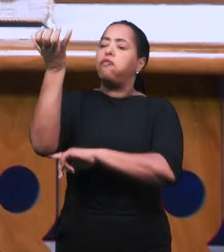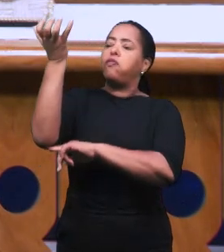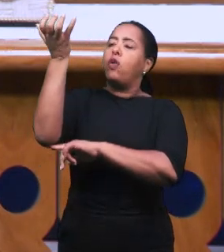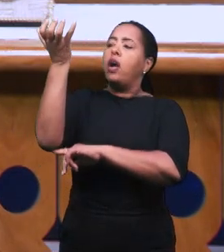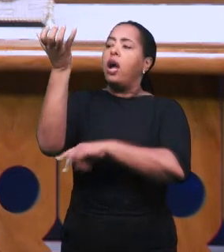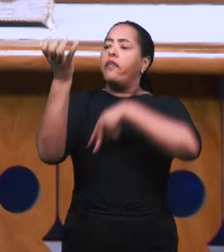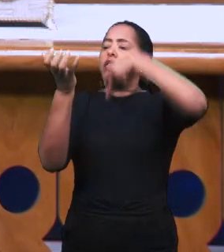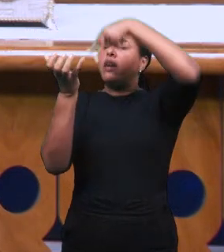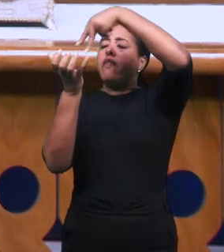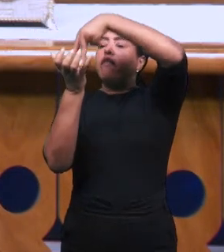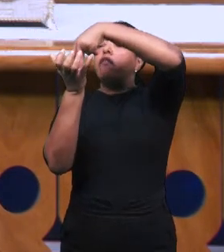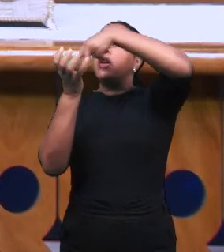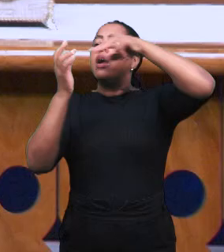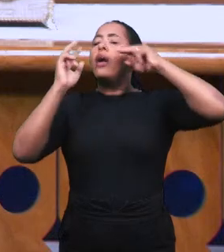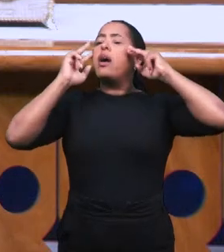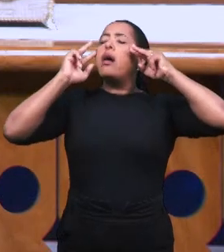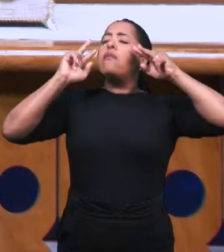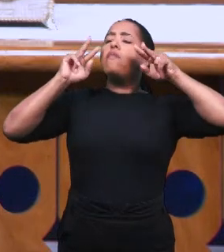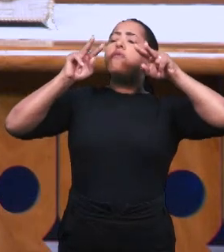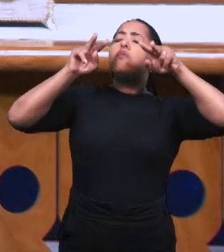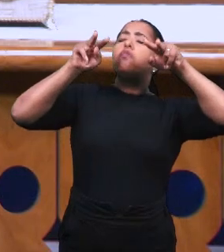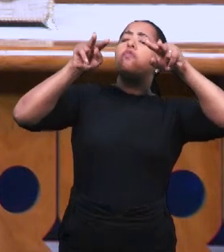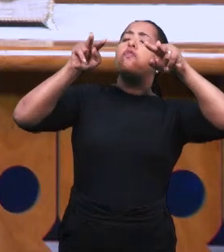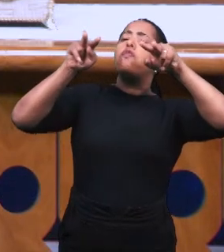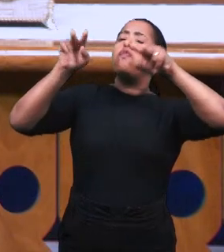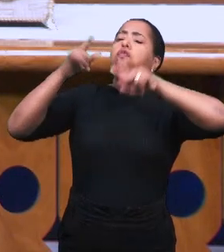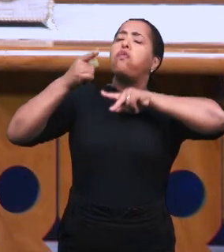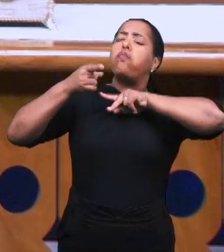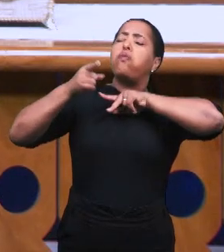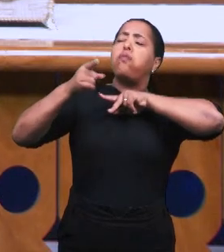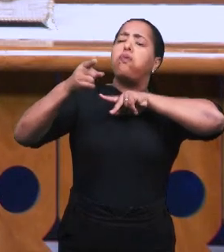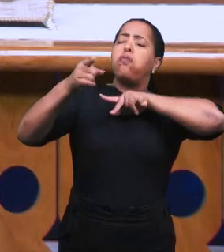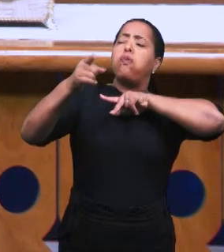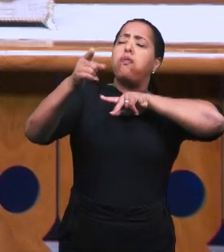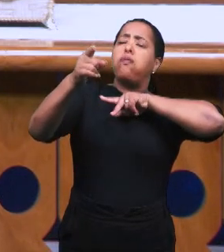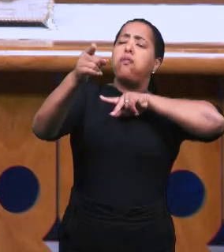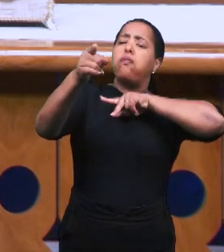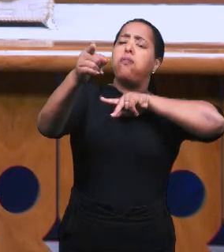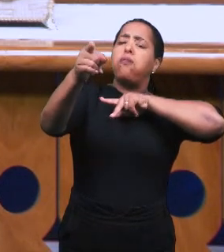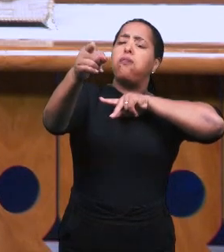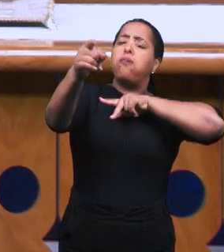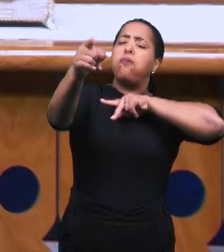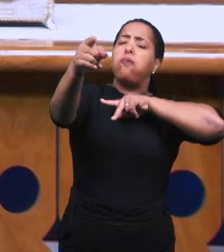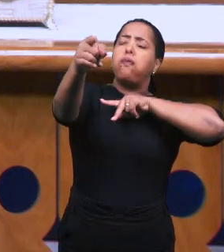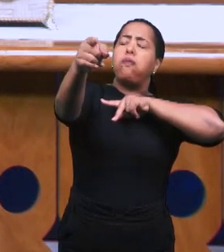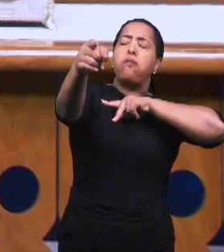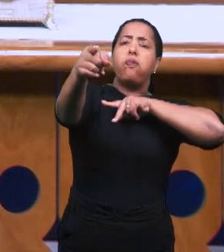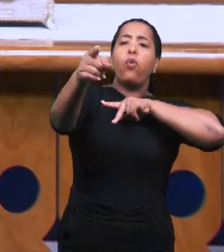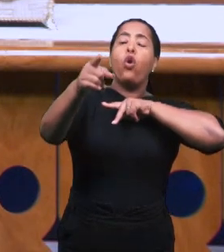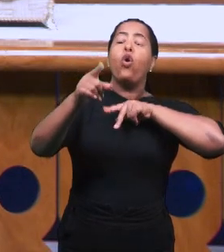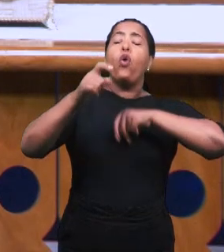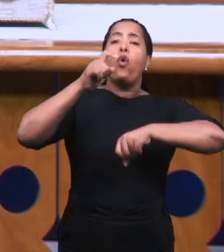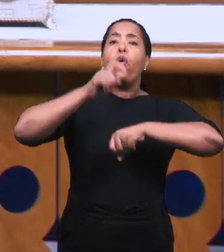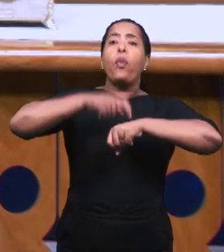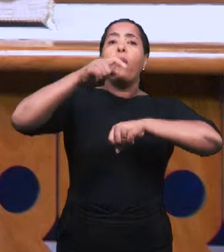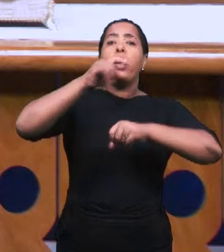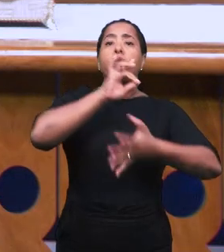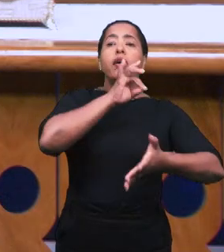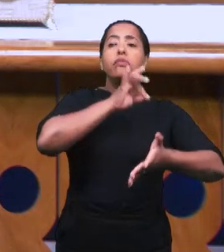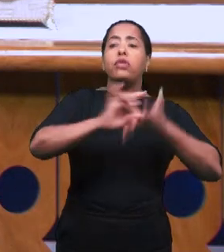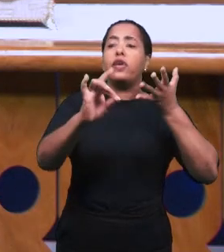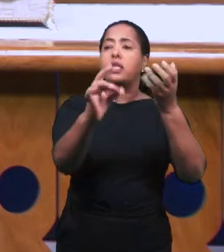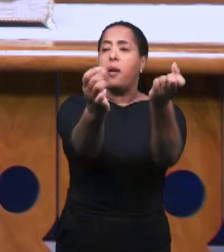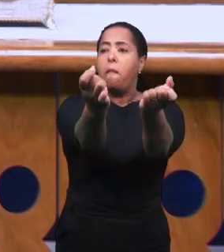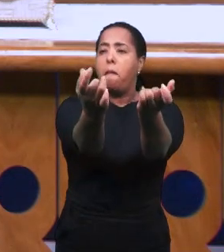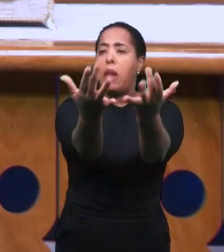distantes, onde de lá de cima se via onde o caminhar do adversário para qualquer ataque.